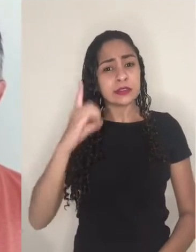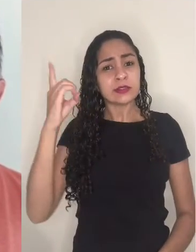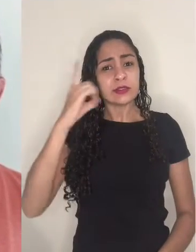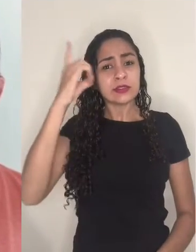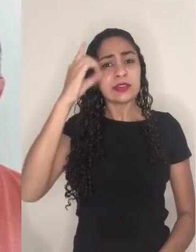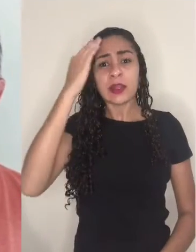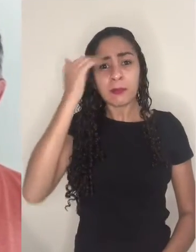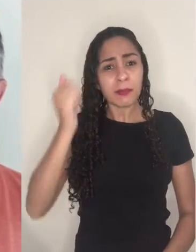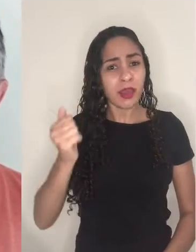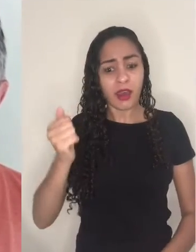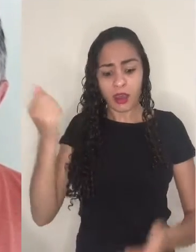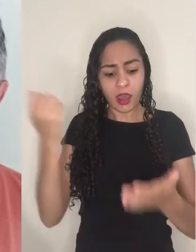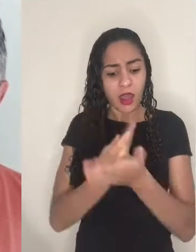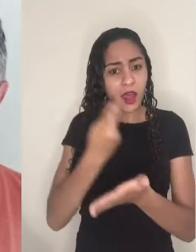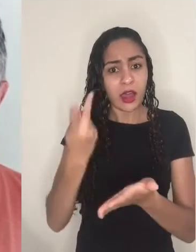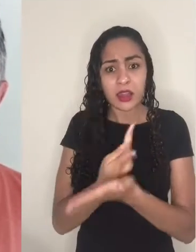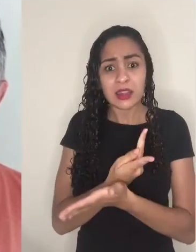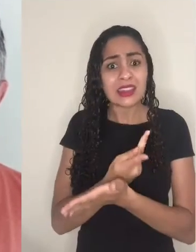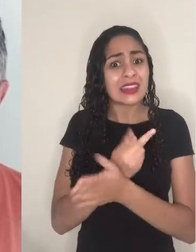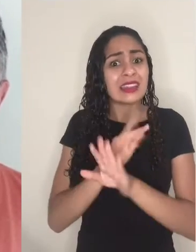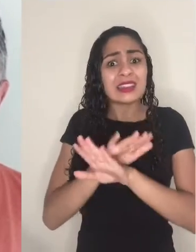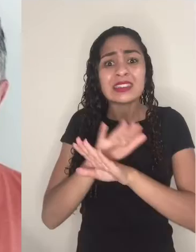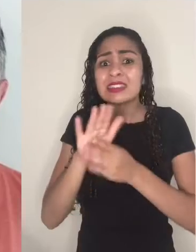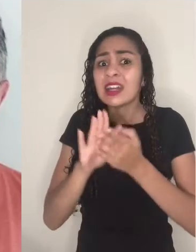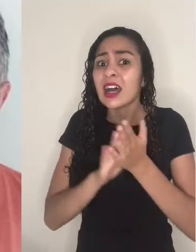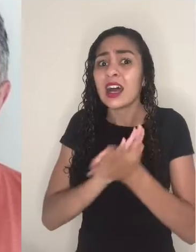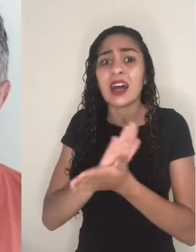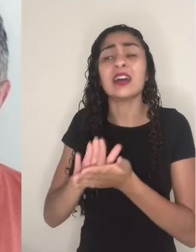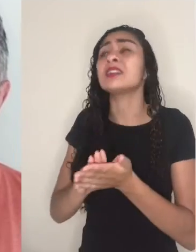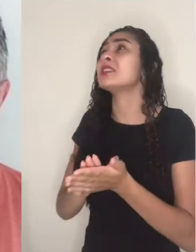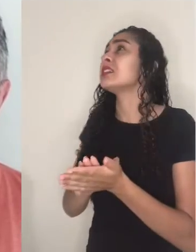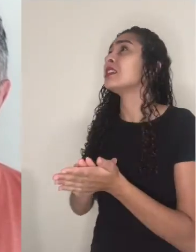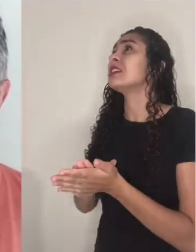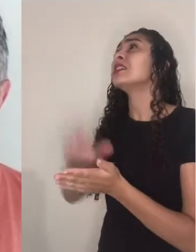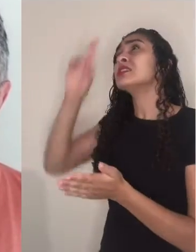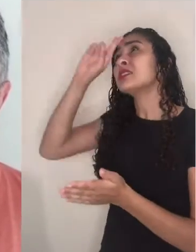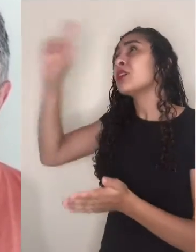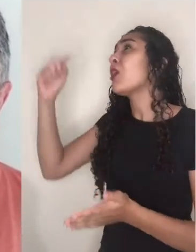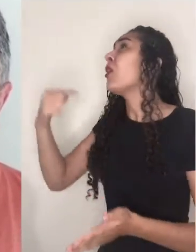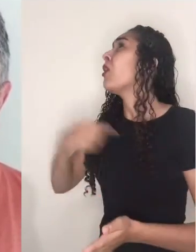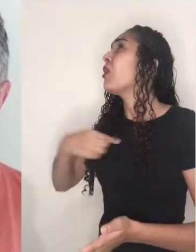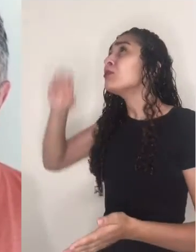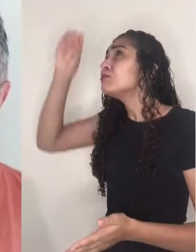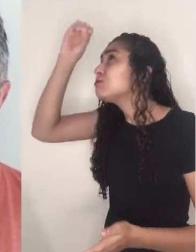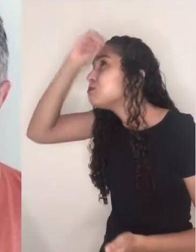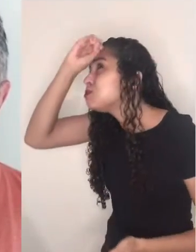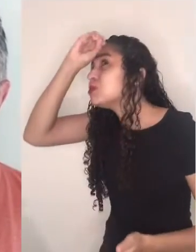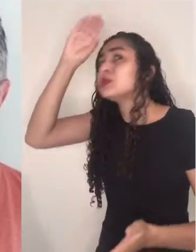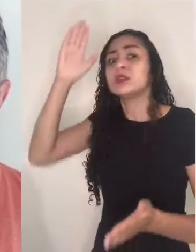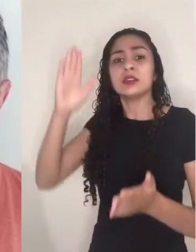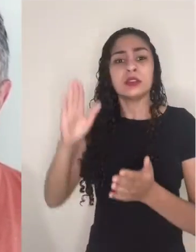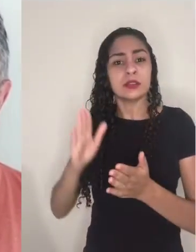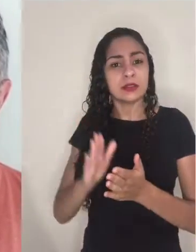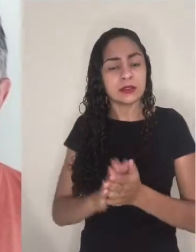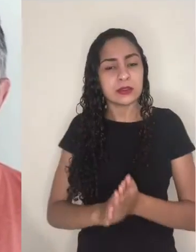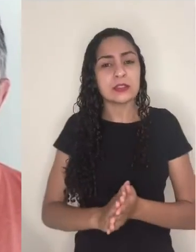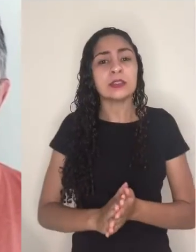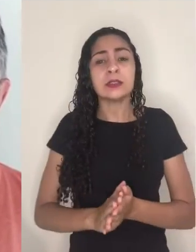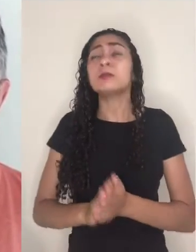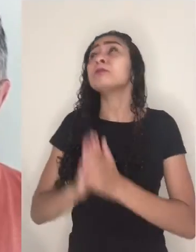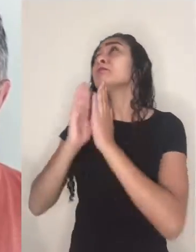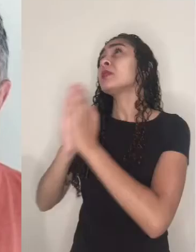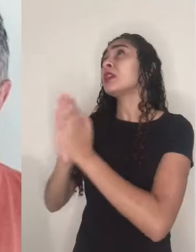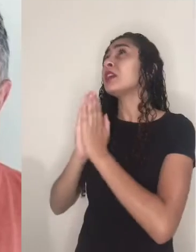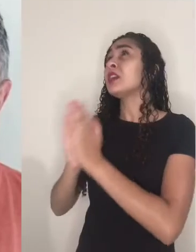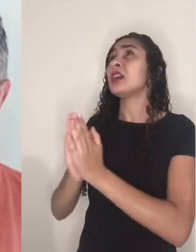sua inocência perante Deus. E em segundo lugar, uma vez que procuravam infligir imerecido